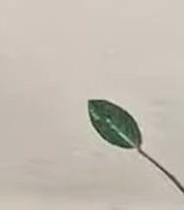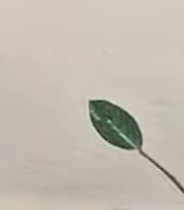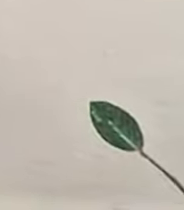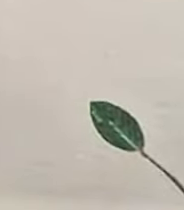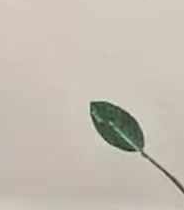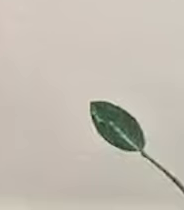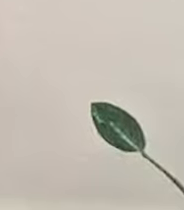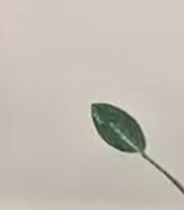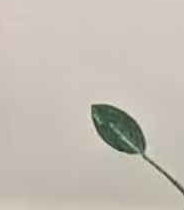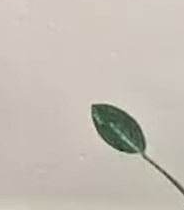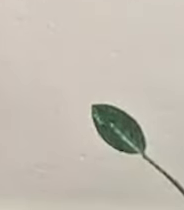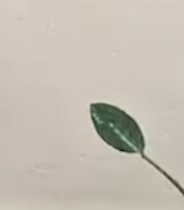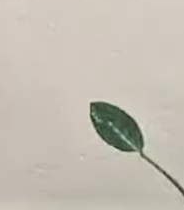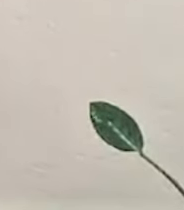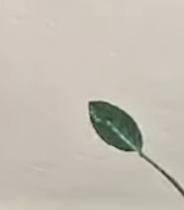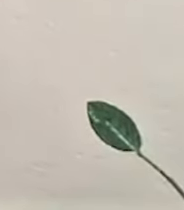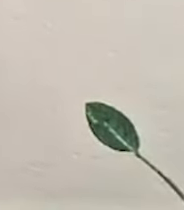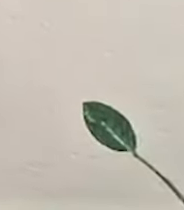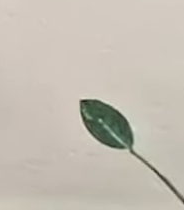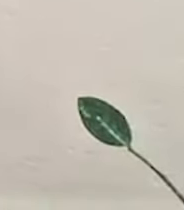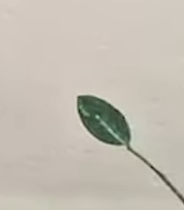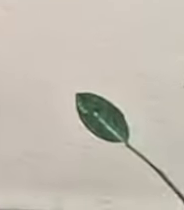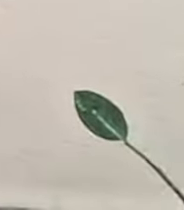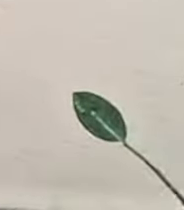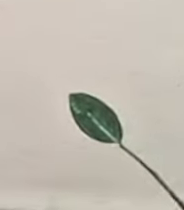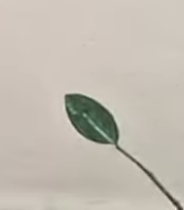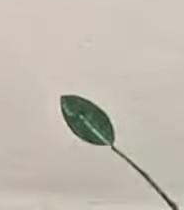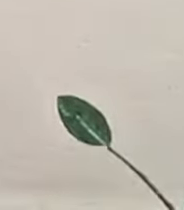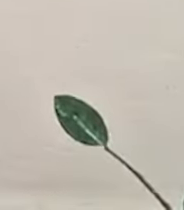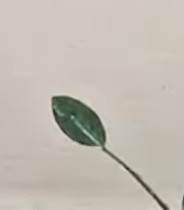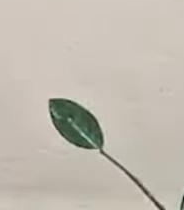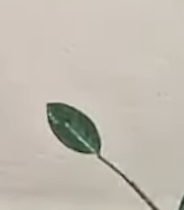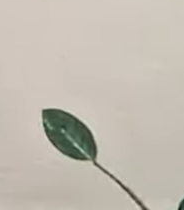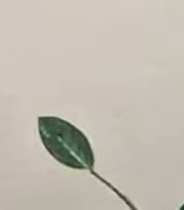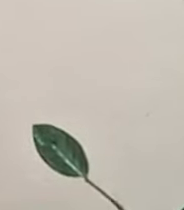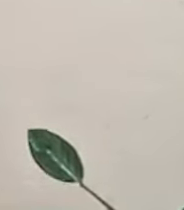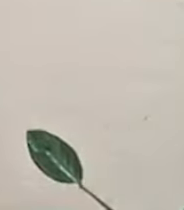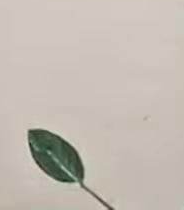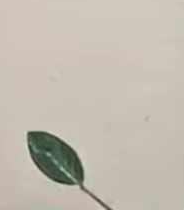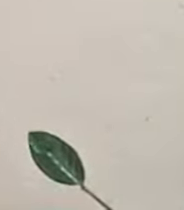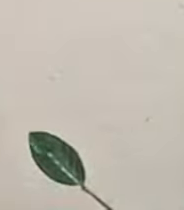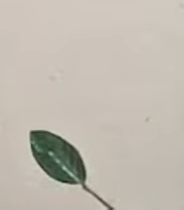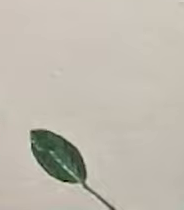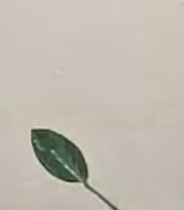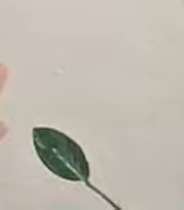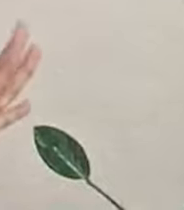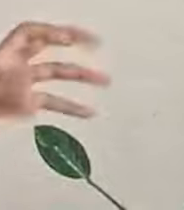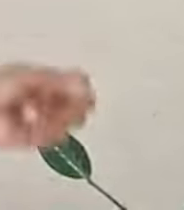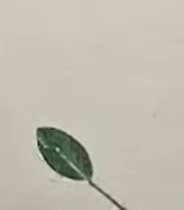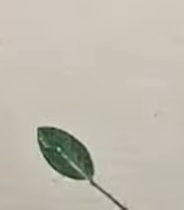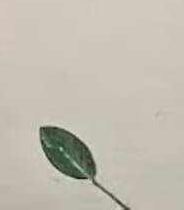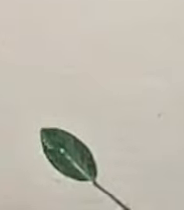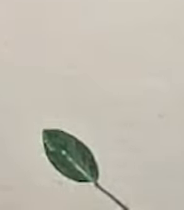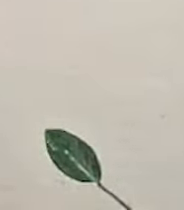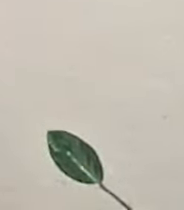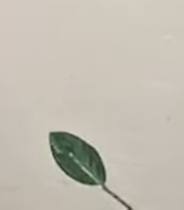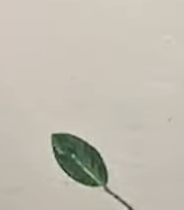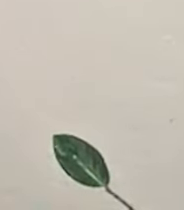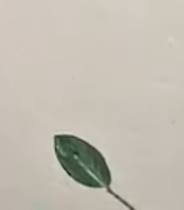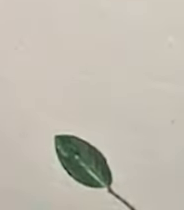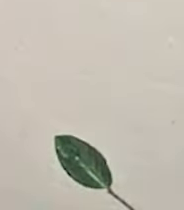EBD, porque aí as professoras nos ensinam da palavra de Deus e do amor de Deus. Elas são tão animadas e com